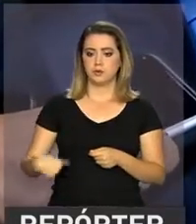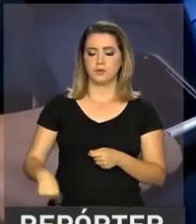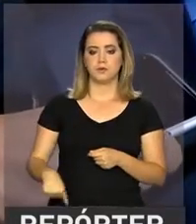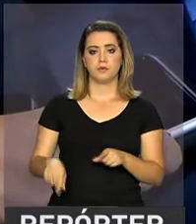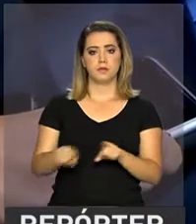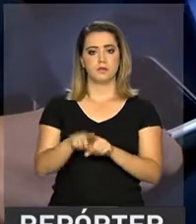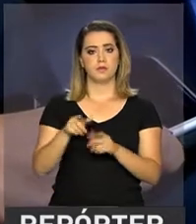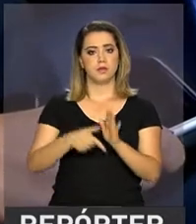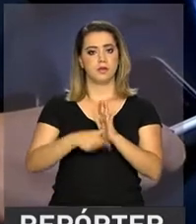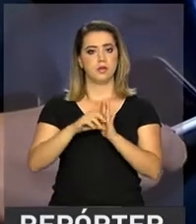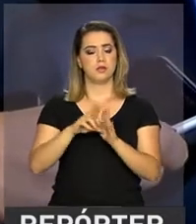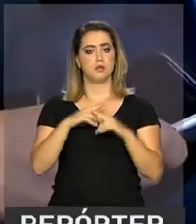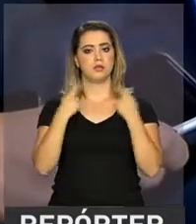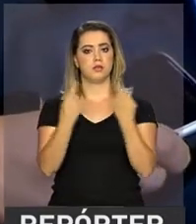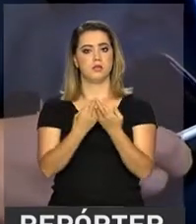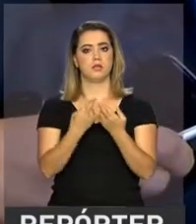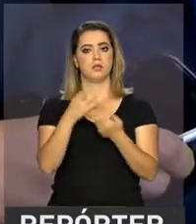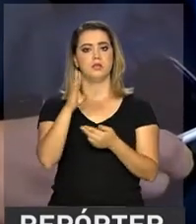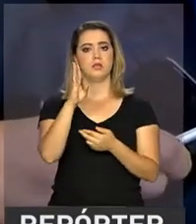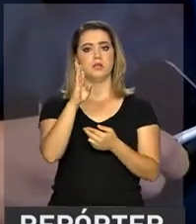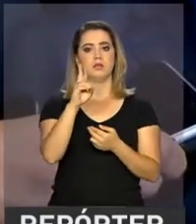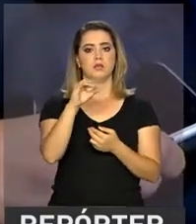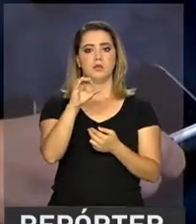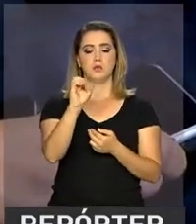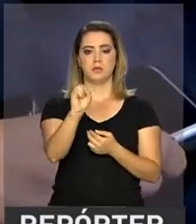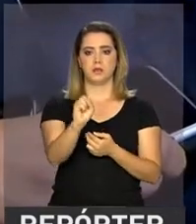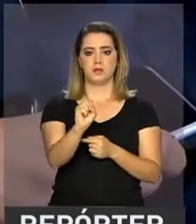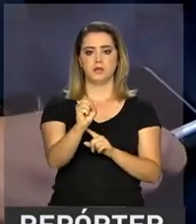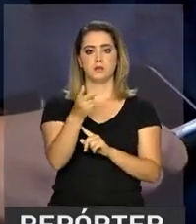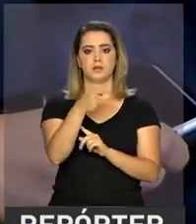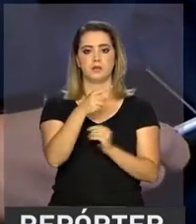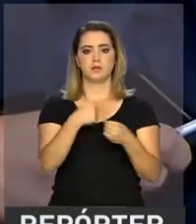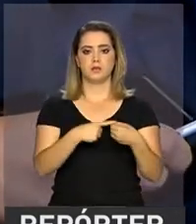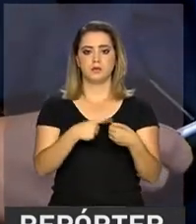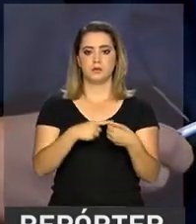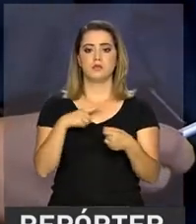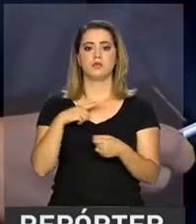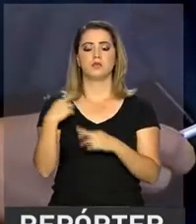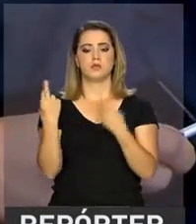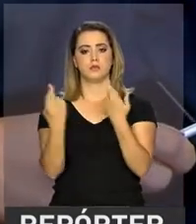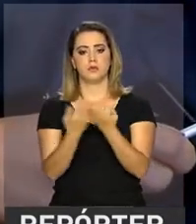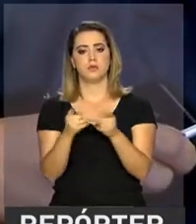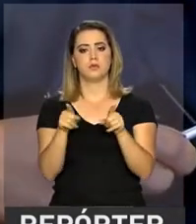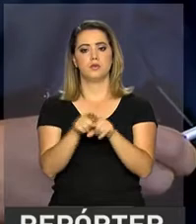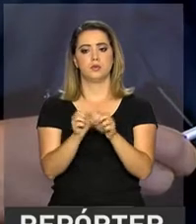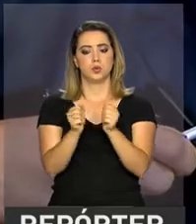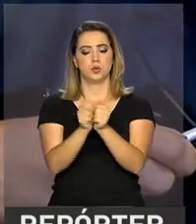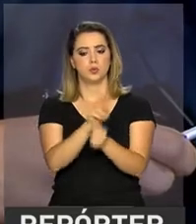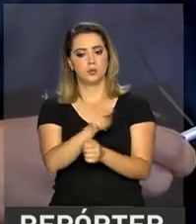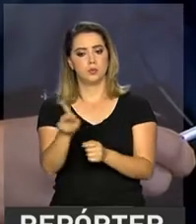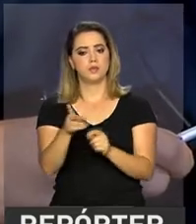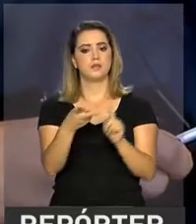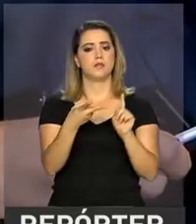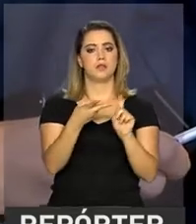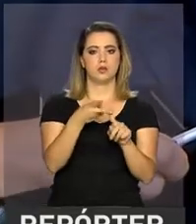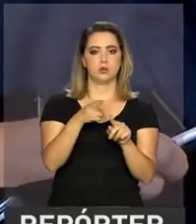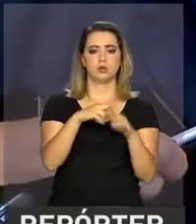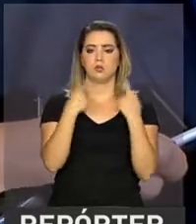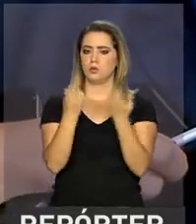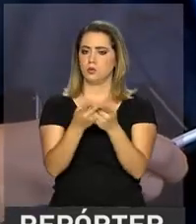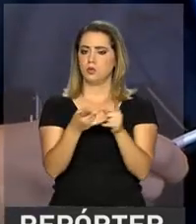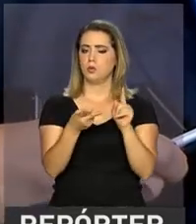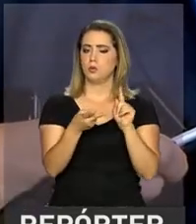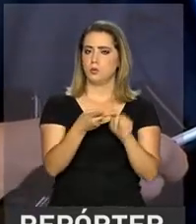da reunião do BRICS, porque a reunião do BRICS se dará em outra cidade. Nós teremos uma reunião com ele, uma reunião com o primeiro-ministro e tudo com vistas a